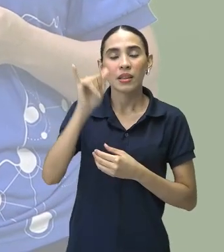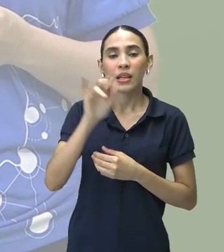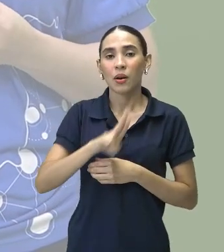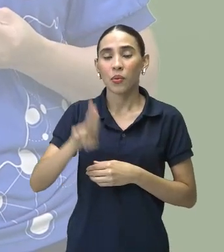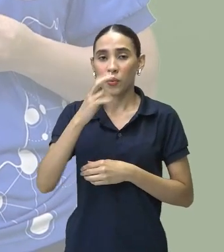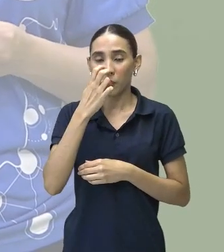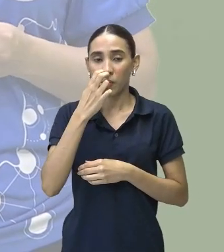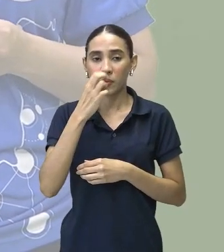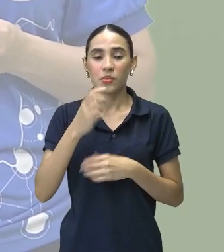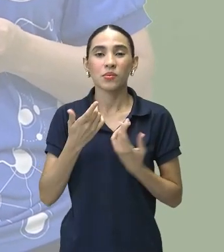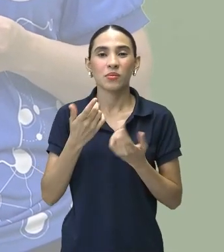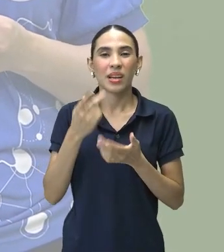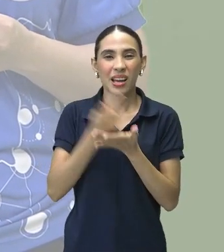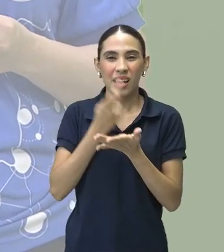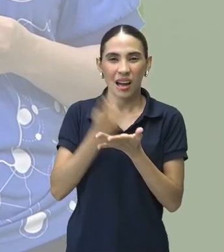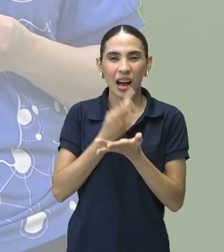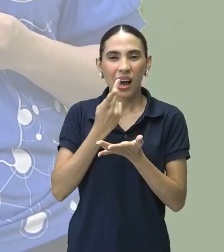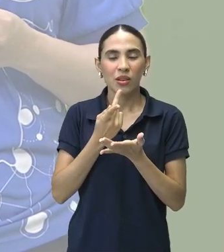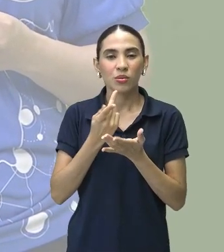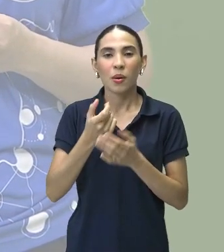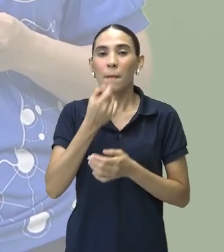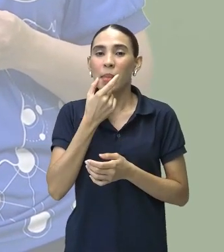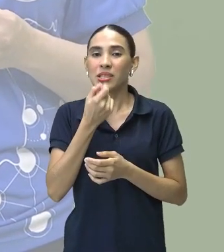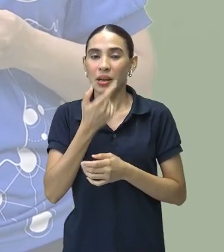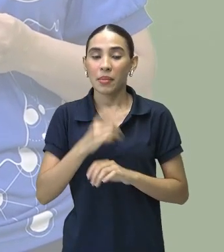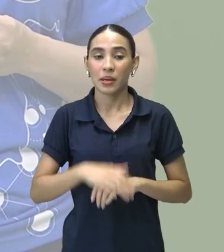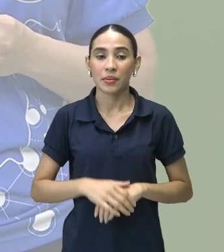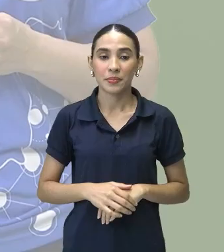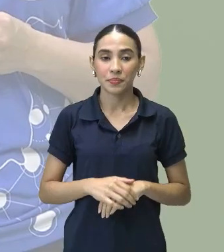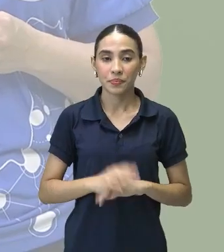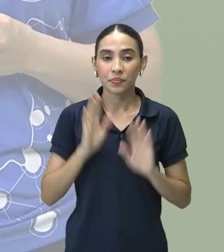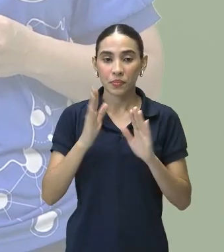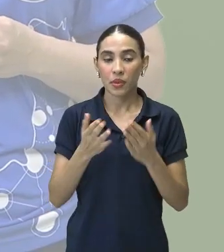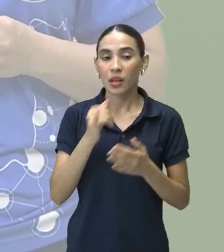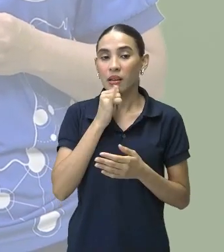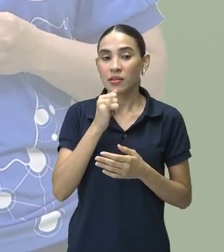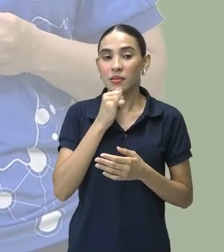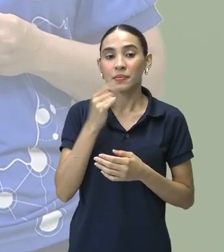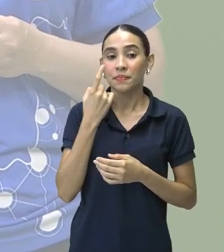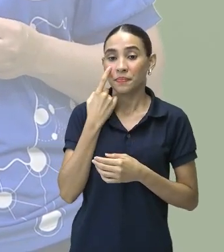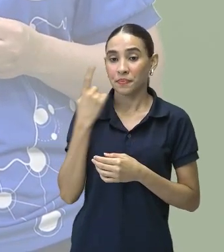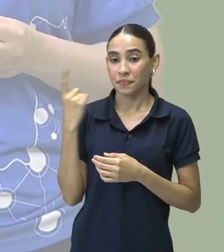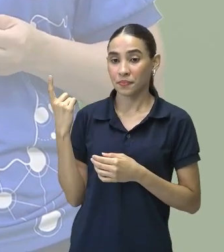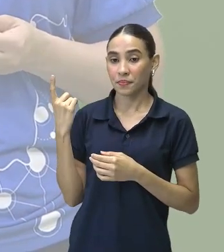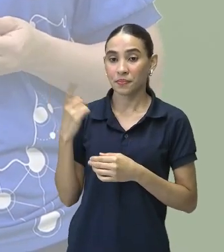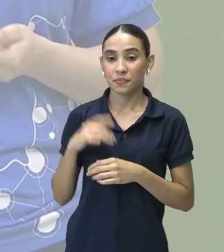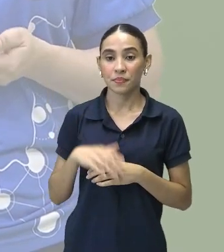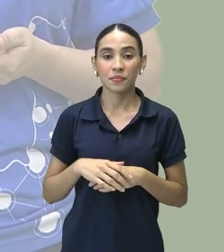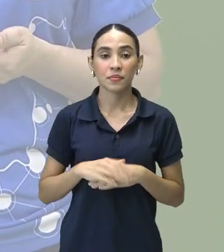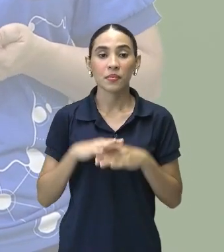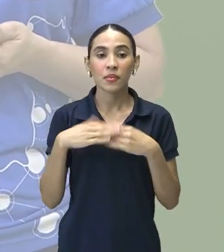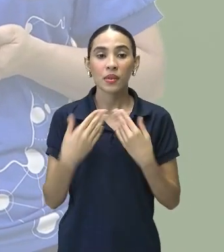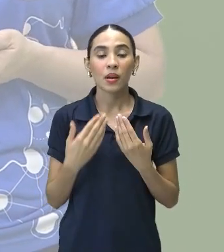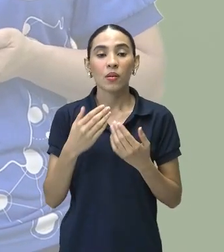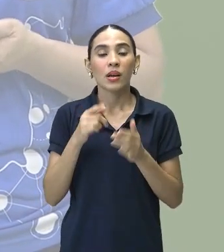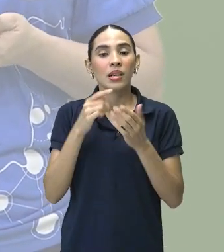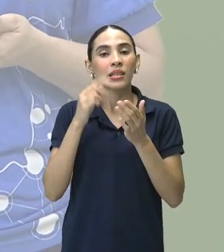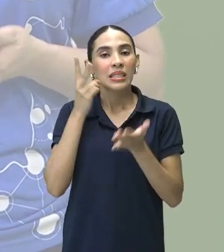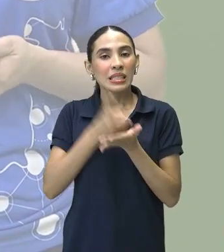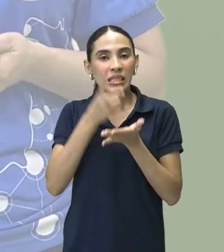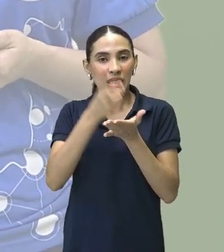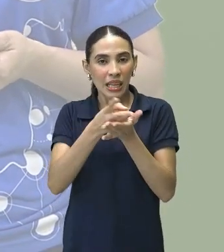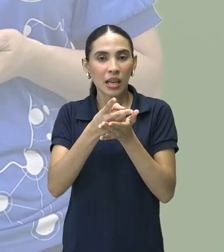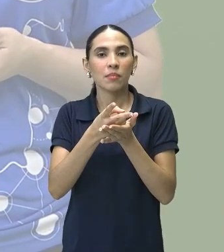uso inadequado, né, desses medicamentos? Vamos lá pontuar esses itens. Consultar sempre